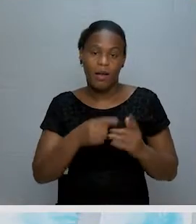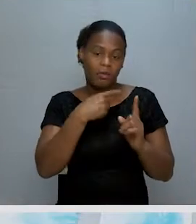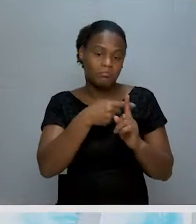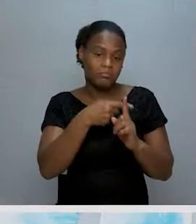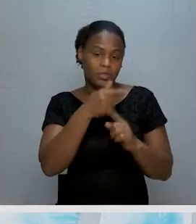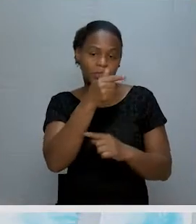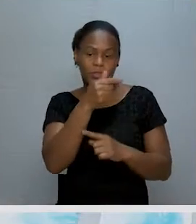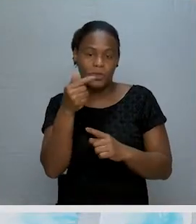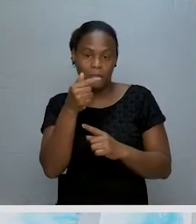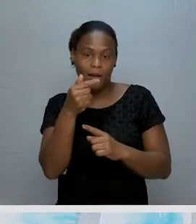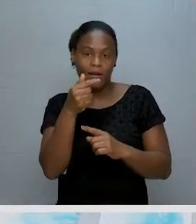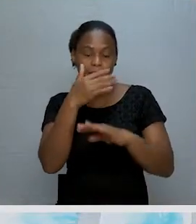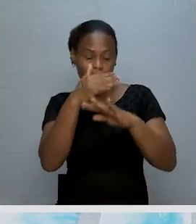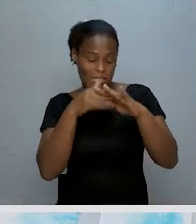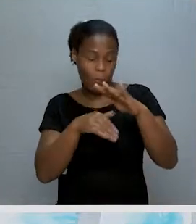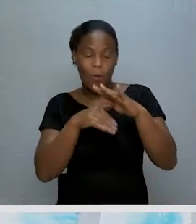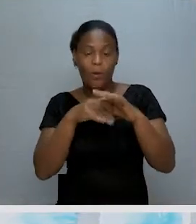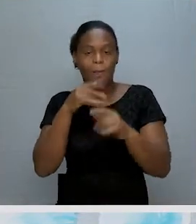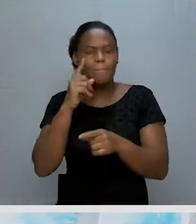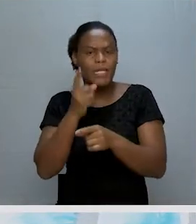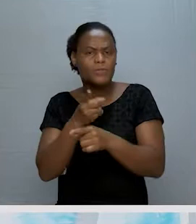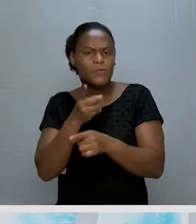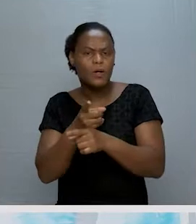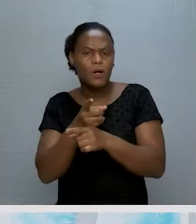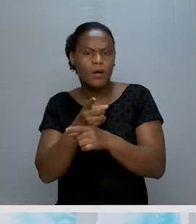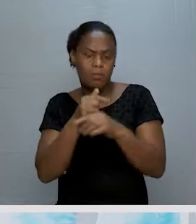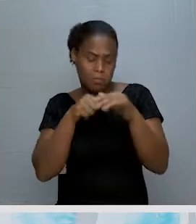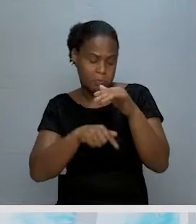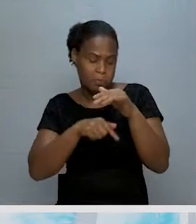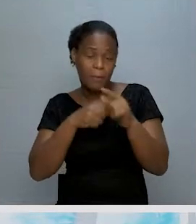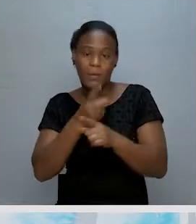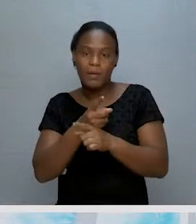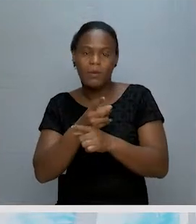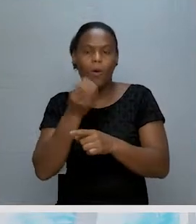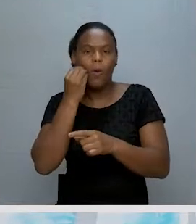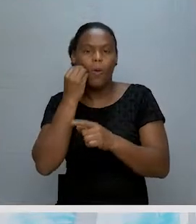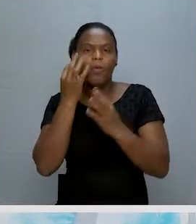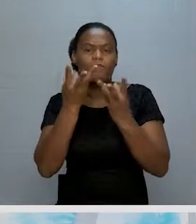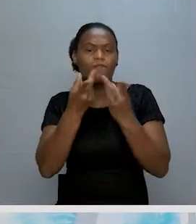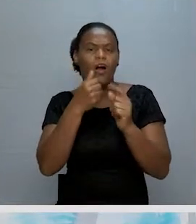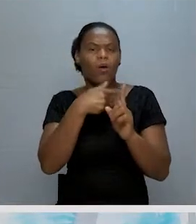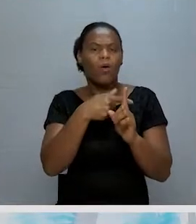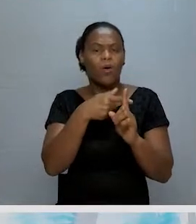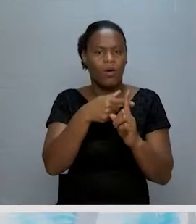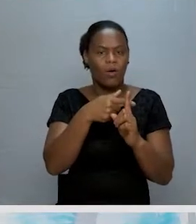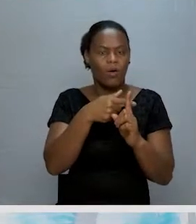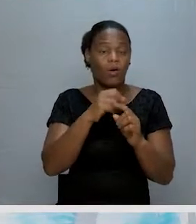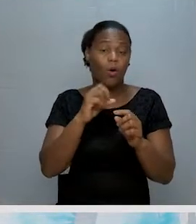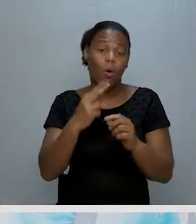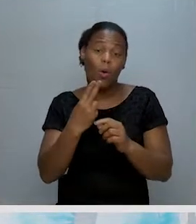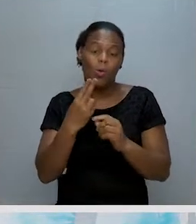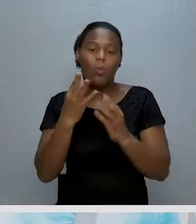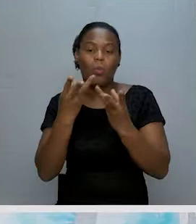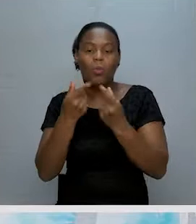Adição e subtração de frações com o mesmo denominador. Como é que se faz a adição ou